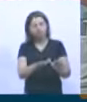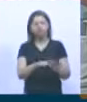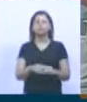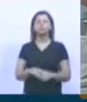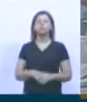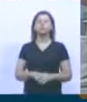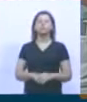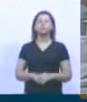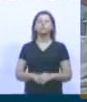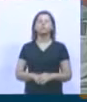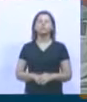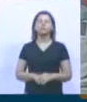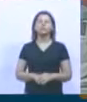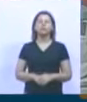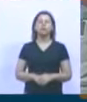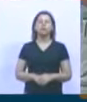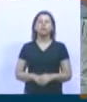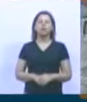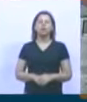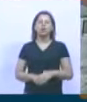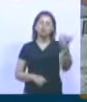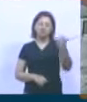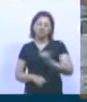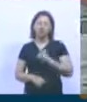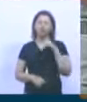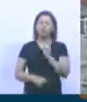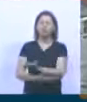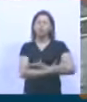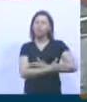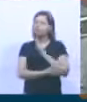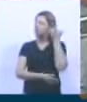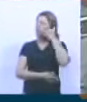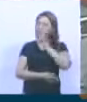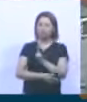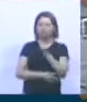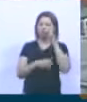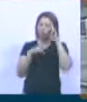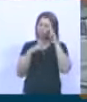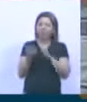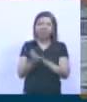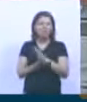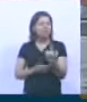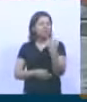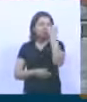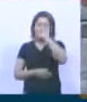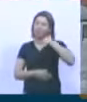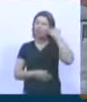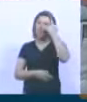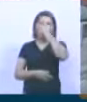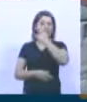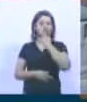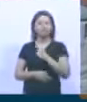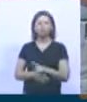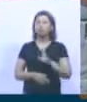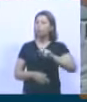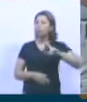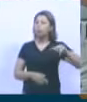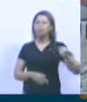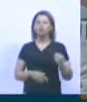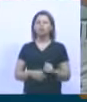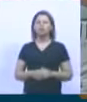sleeping 1 hour per day. Eles me disseram que o bebê não dormia sequer uma hora por dia. Which was still too little.